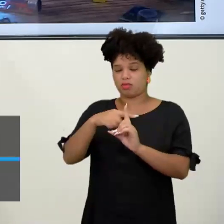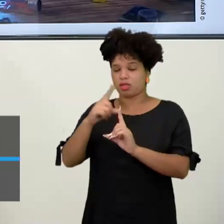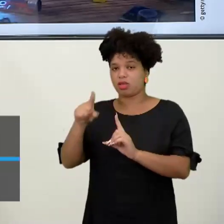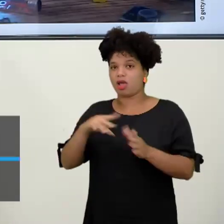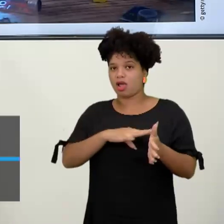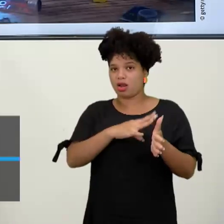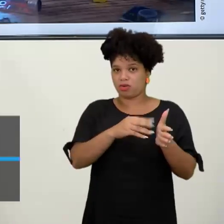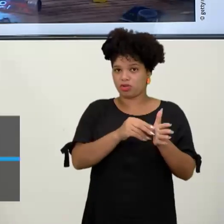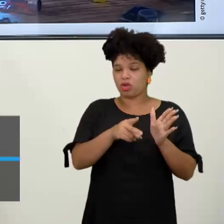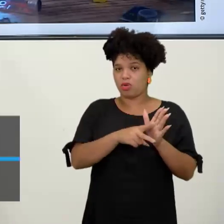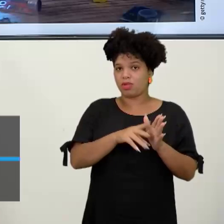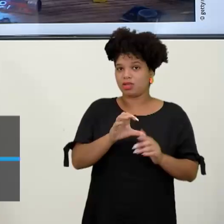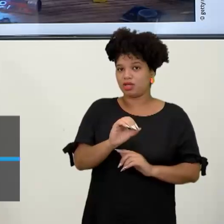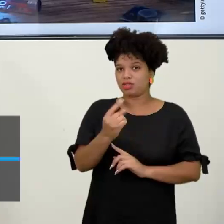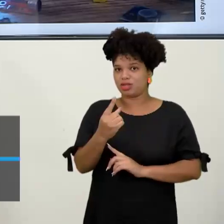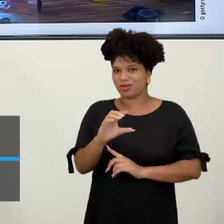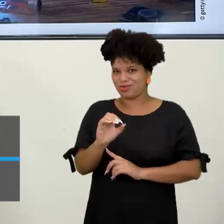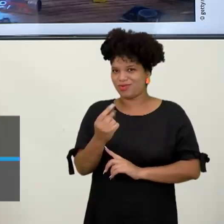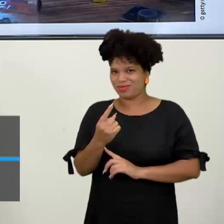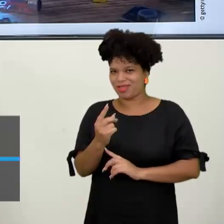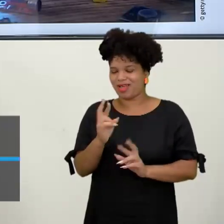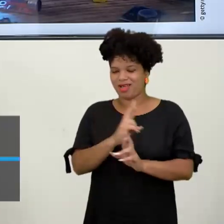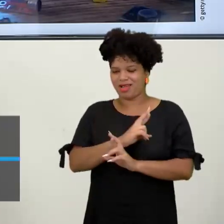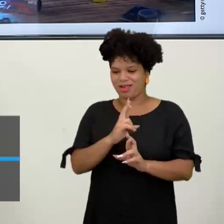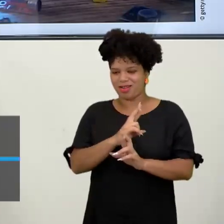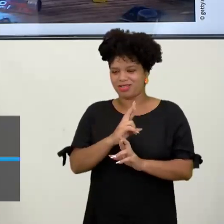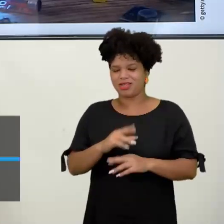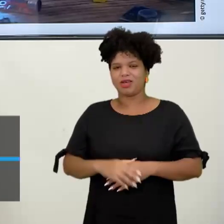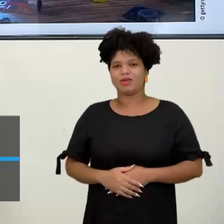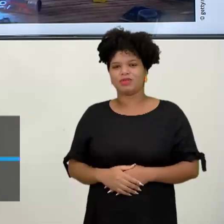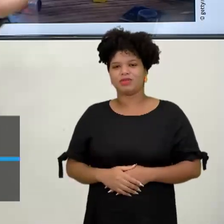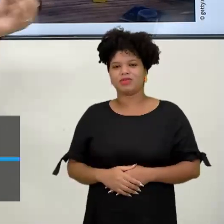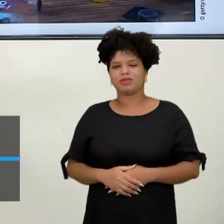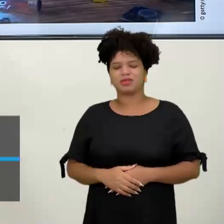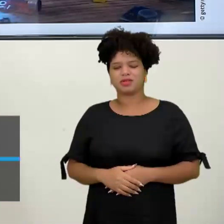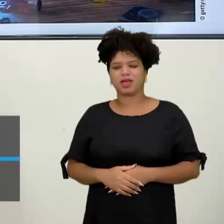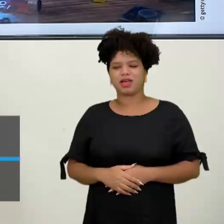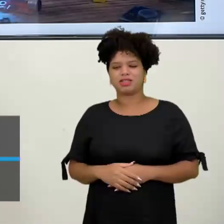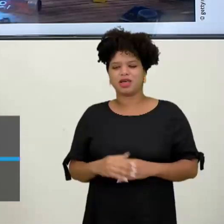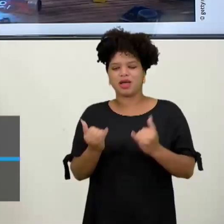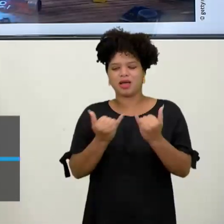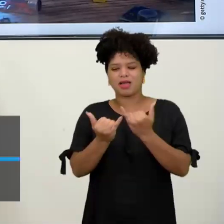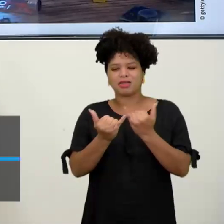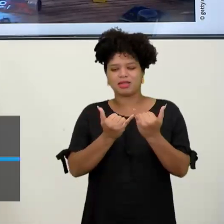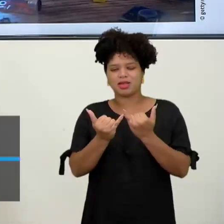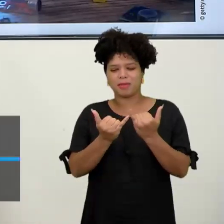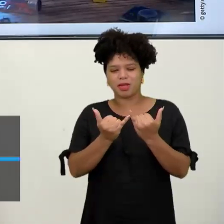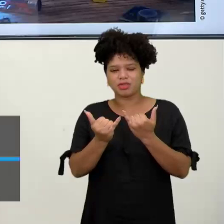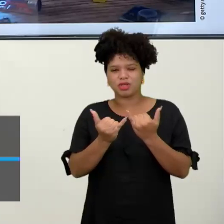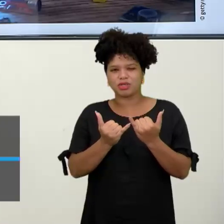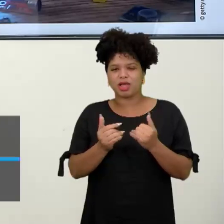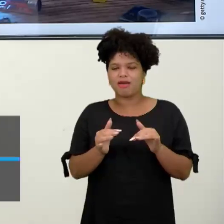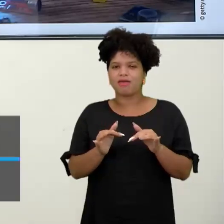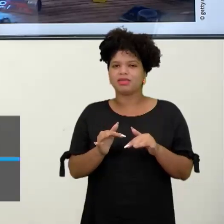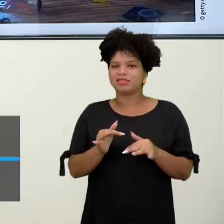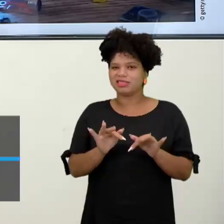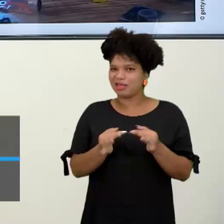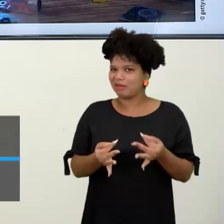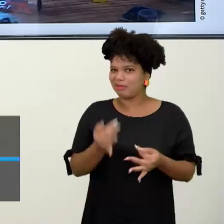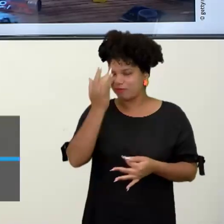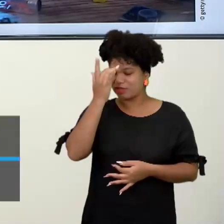vamos dizer assim, mais perto do binário, e com isso tem alguns negocinhos, ela não é tão refinada assim, tão fácil,